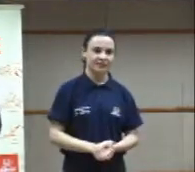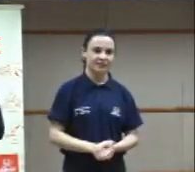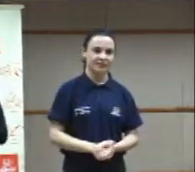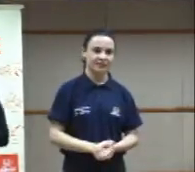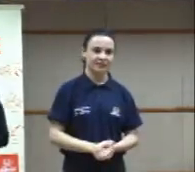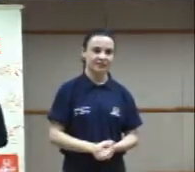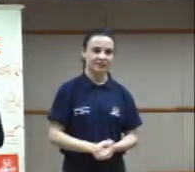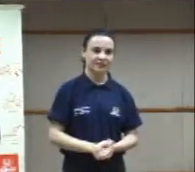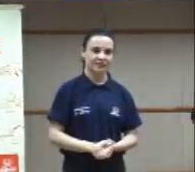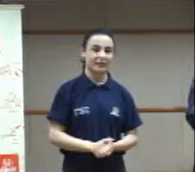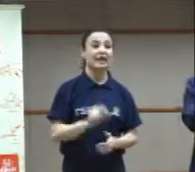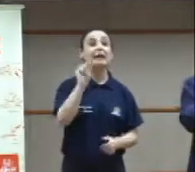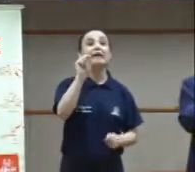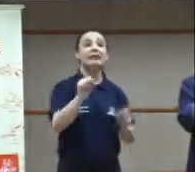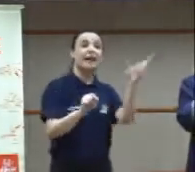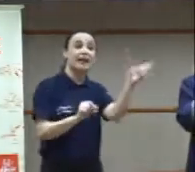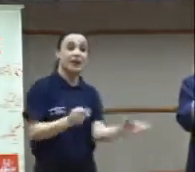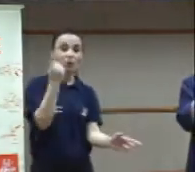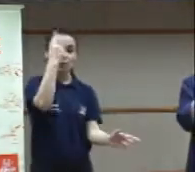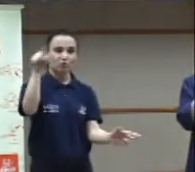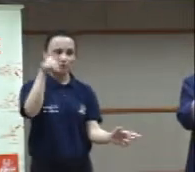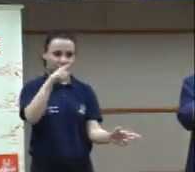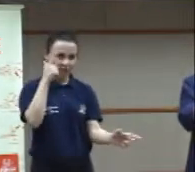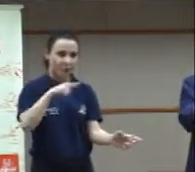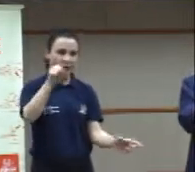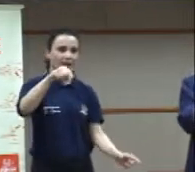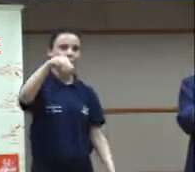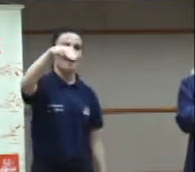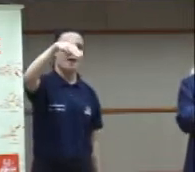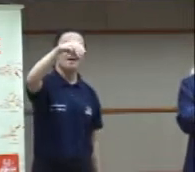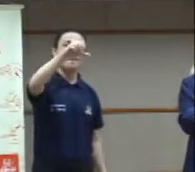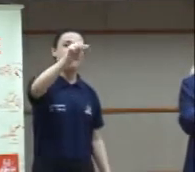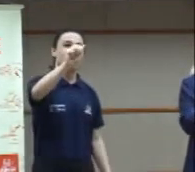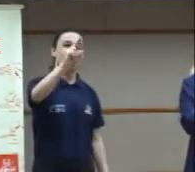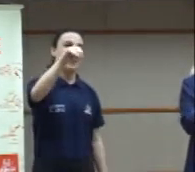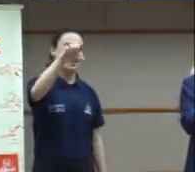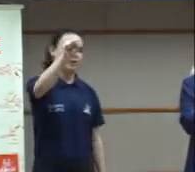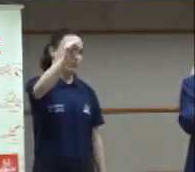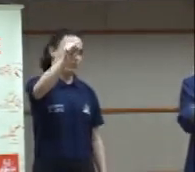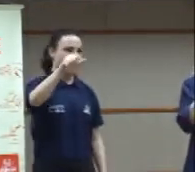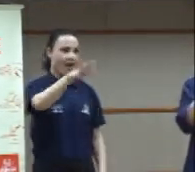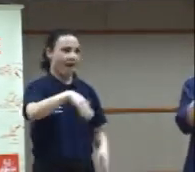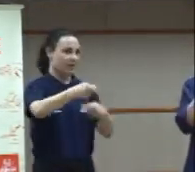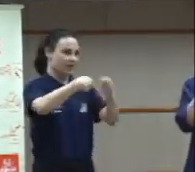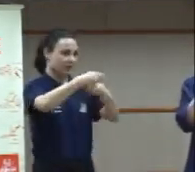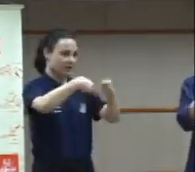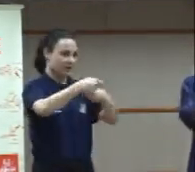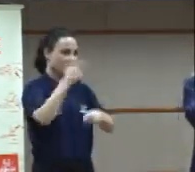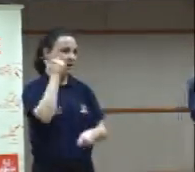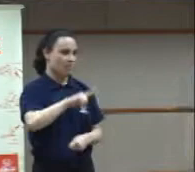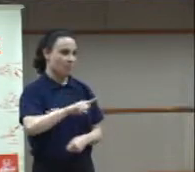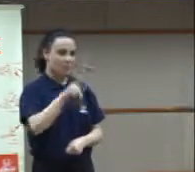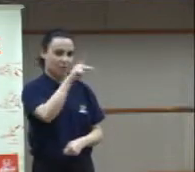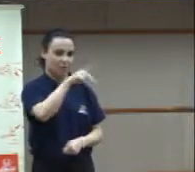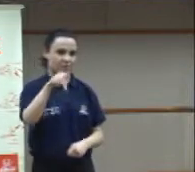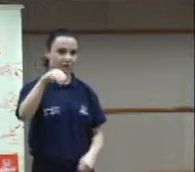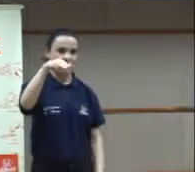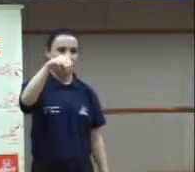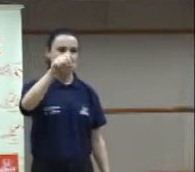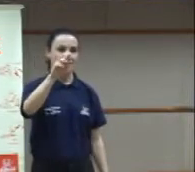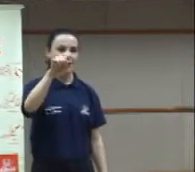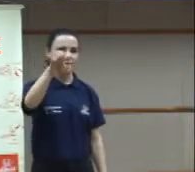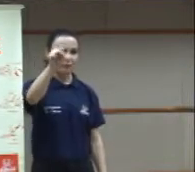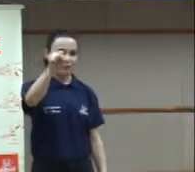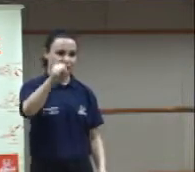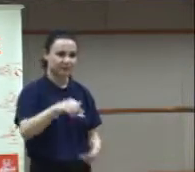aqui, o que nós temos que ensinar a esses professores? Primeiro, quem é a pessoa